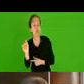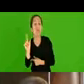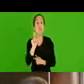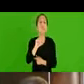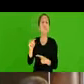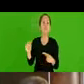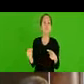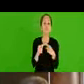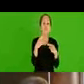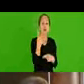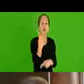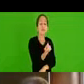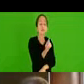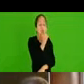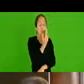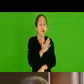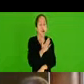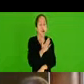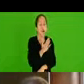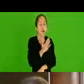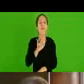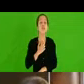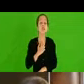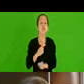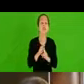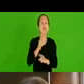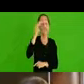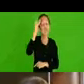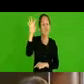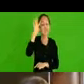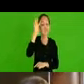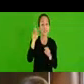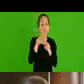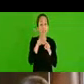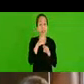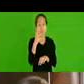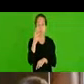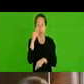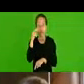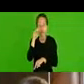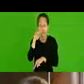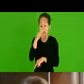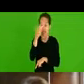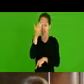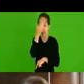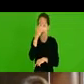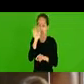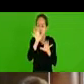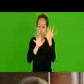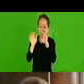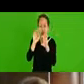capricho, sua ilusão, sua miopia. e aí cabe a nós